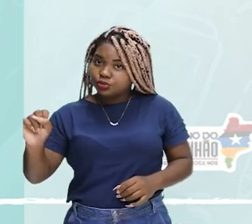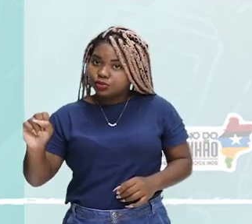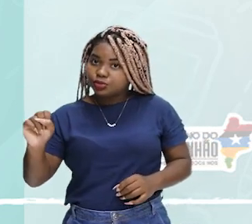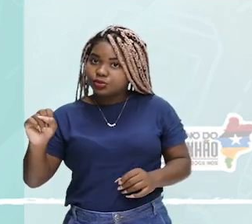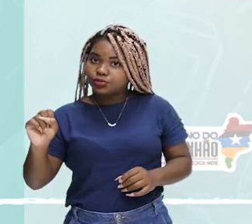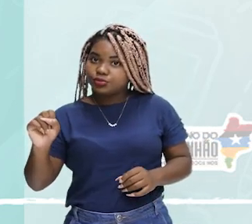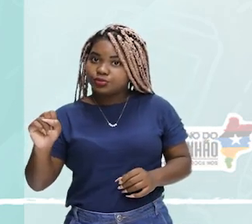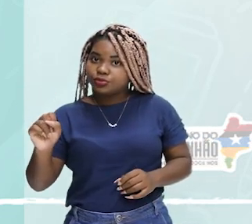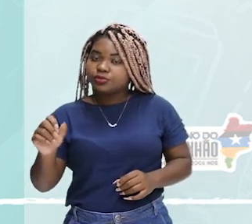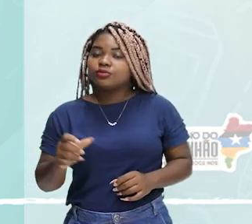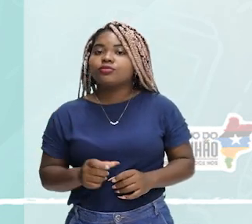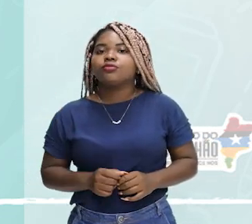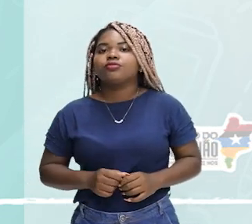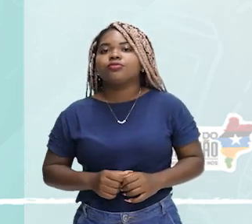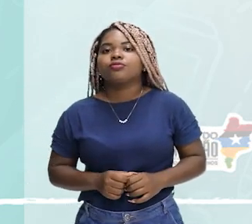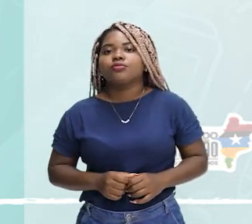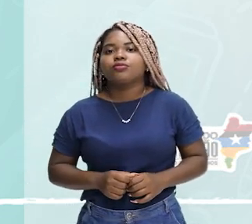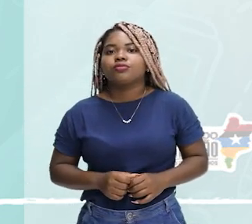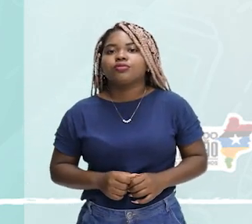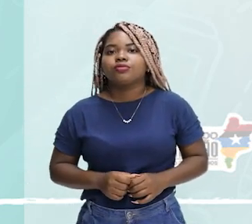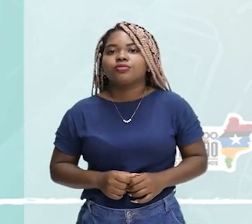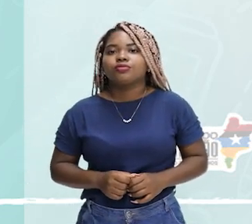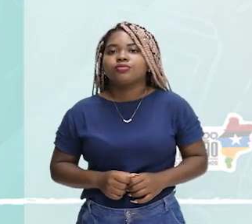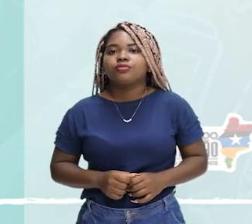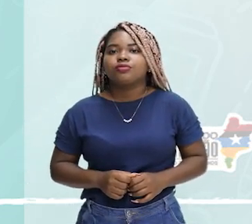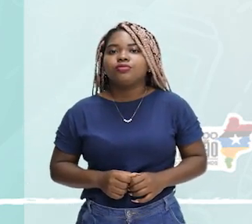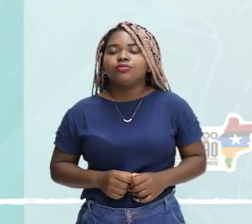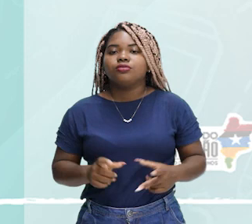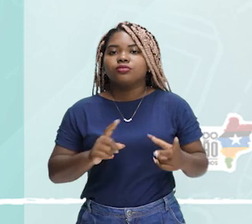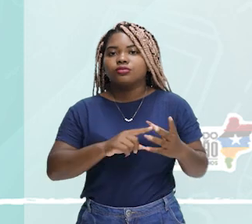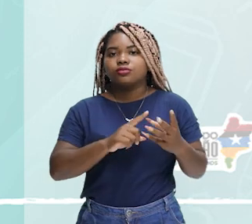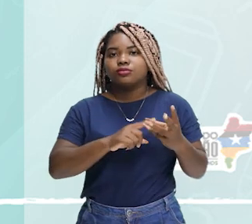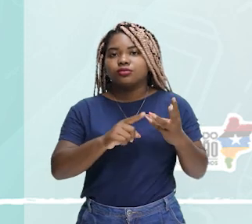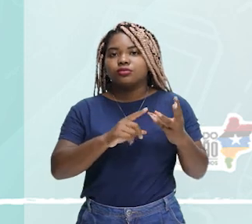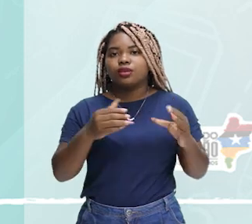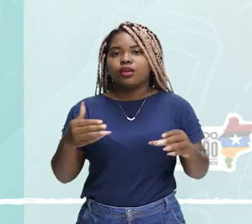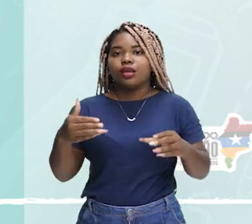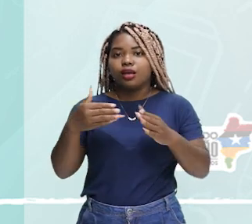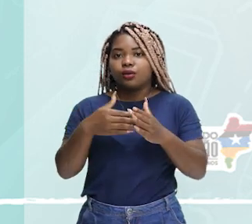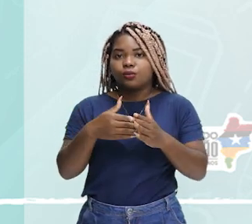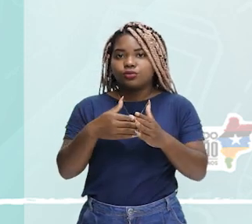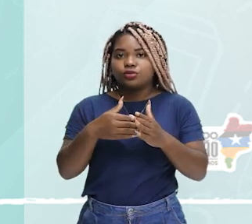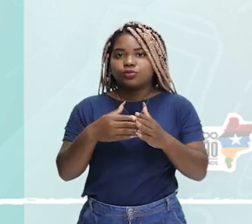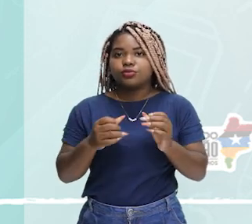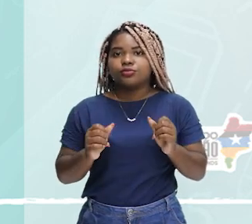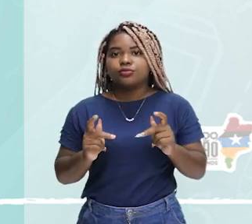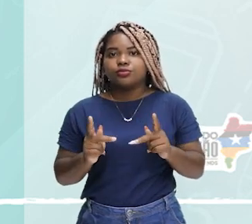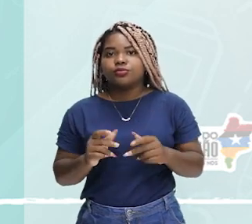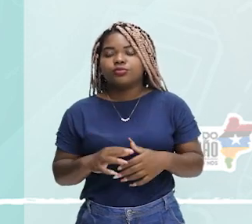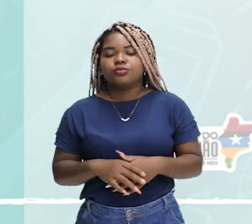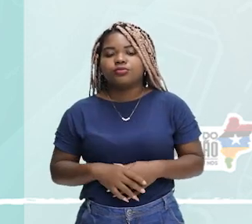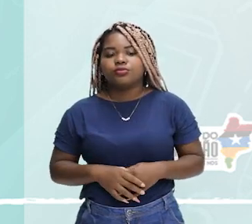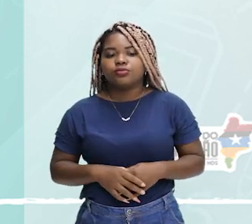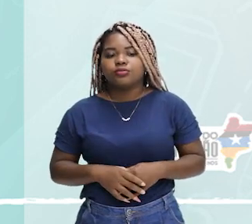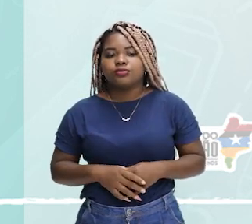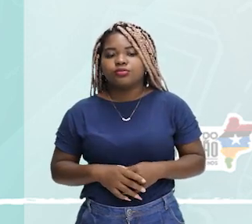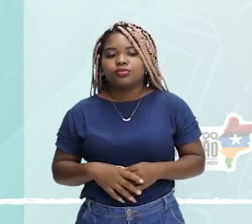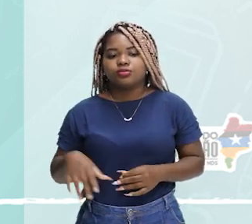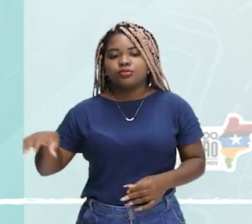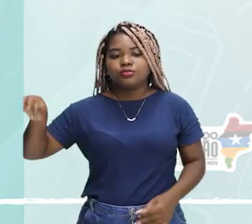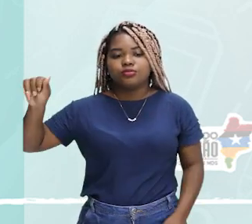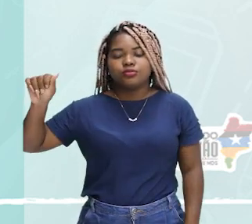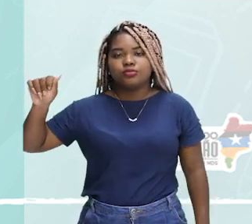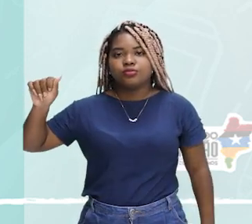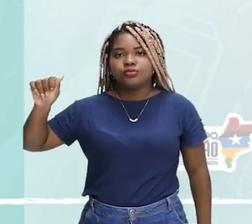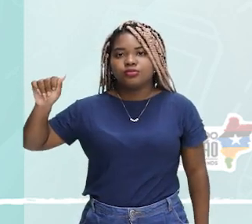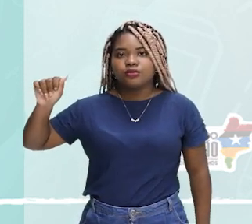Por serem palavras oxítonas, onde a sílaba tônica é a última. Fiquem bem atentos a esses conceitos básicos. Letra